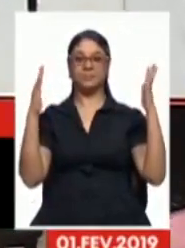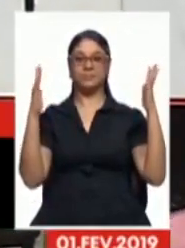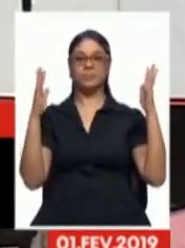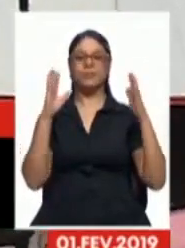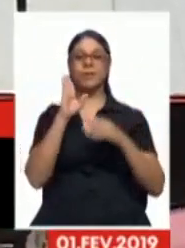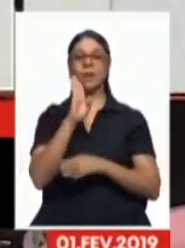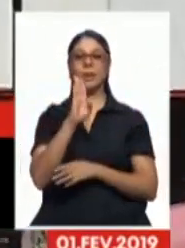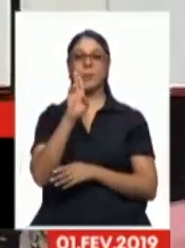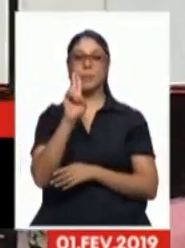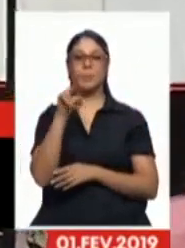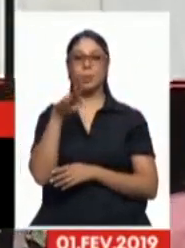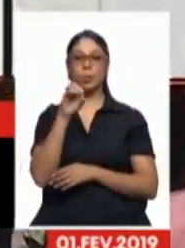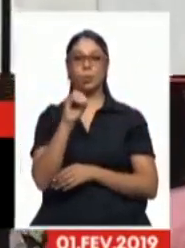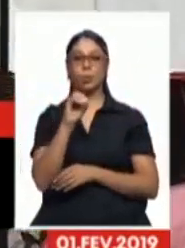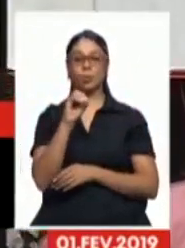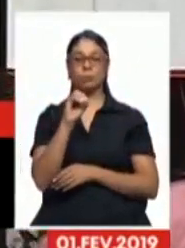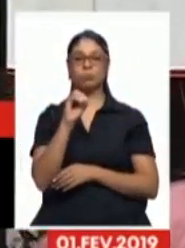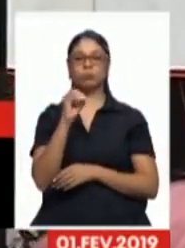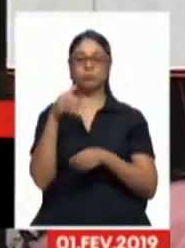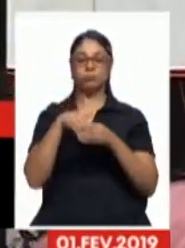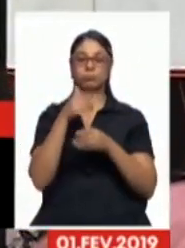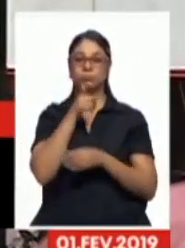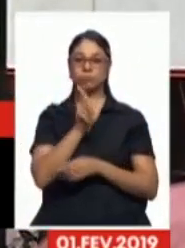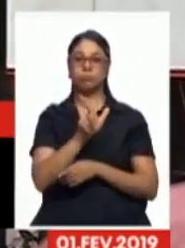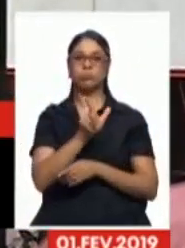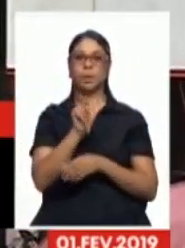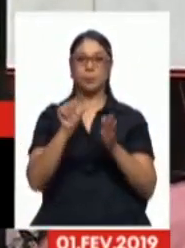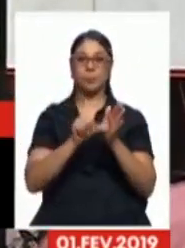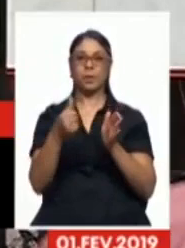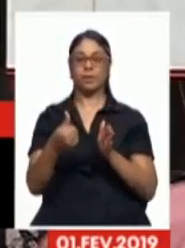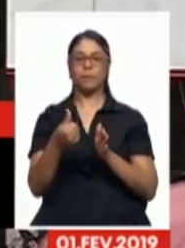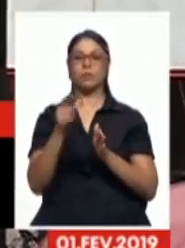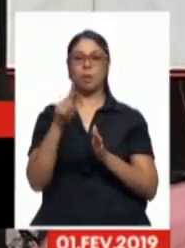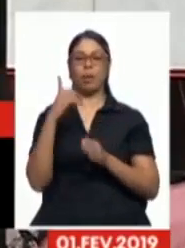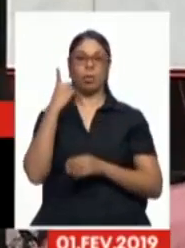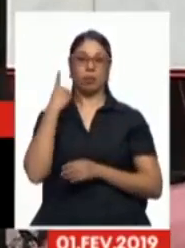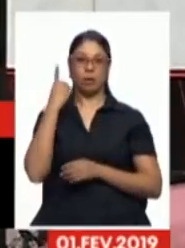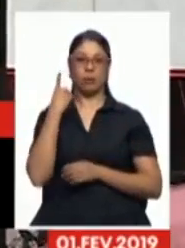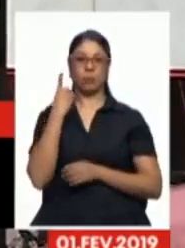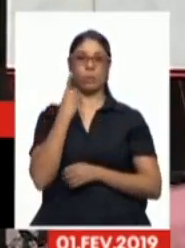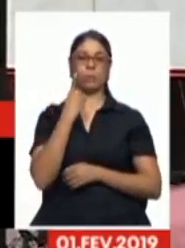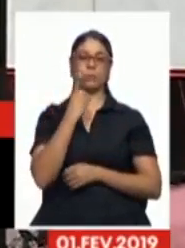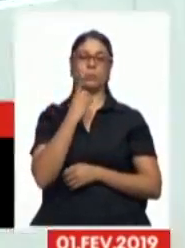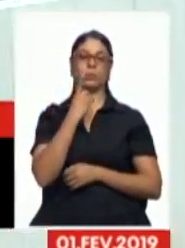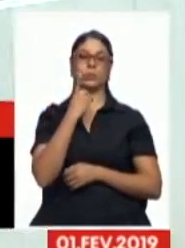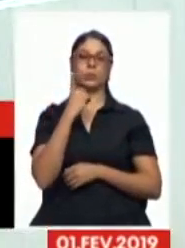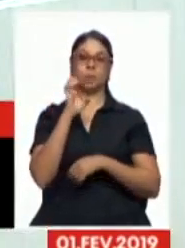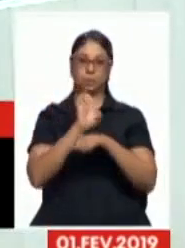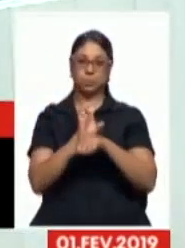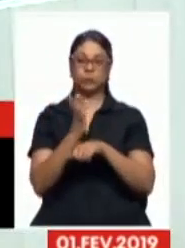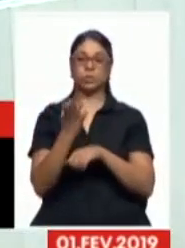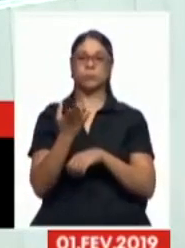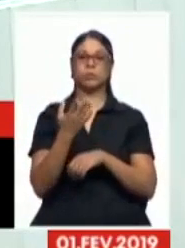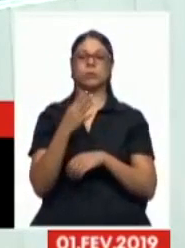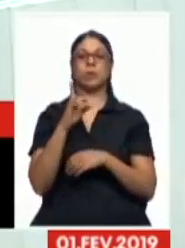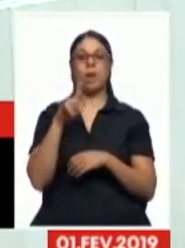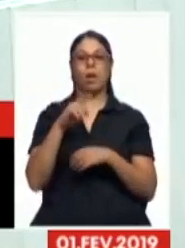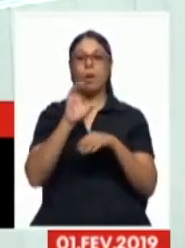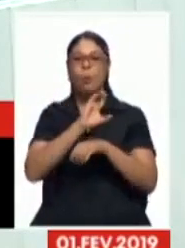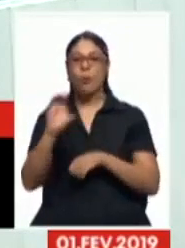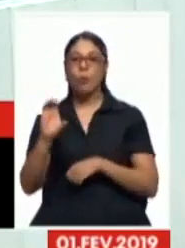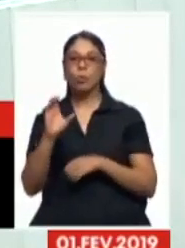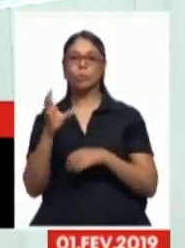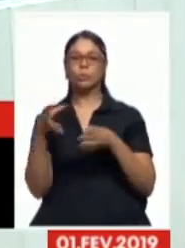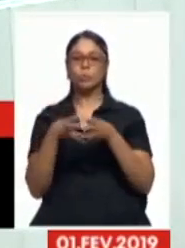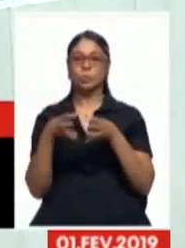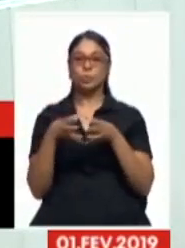Bruno Engler foi eleito pela primeira vez para o cargo de deputado estadual pelo PSL aos 21 anos. É o coordenador do